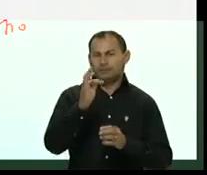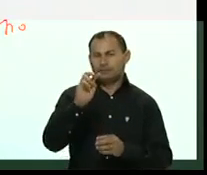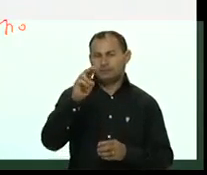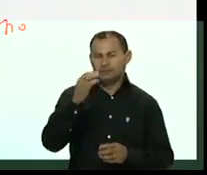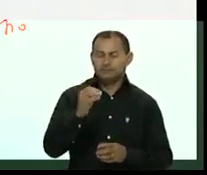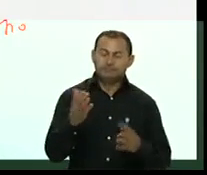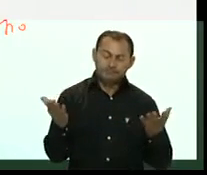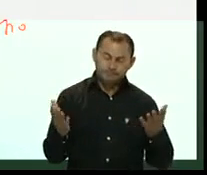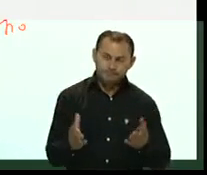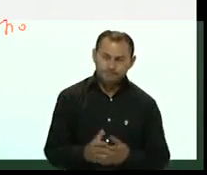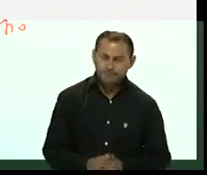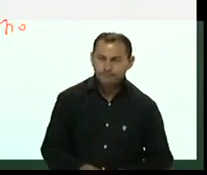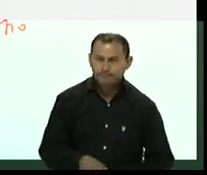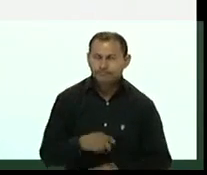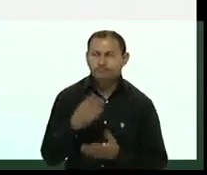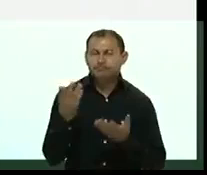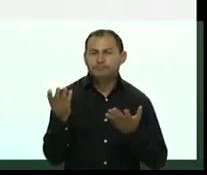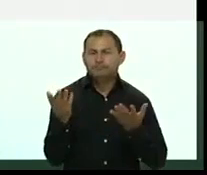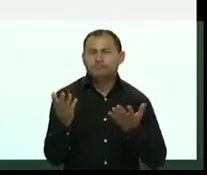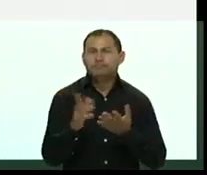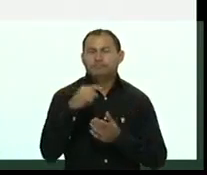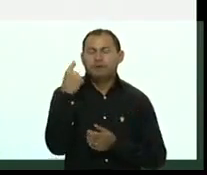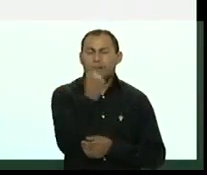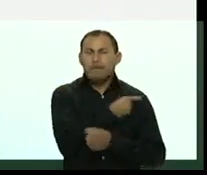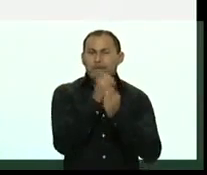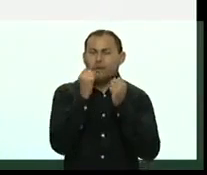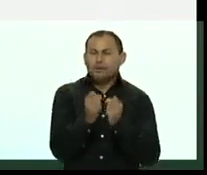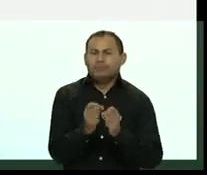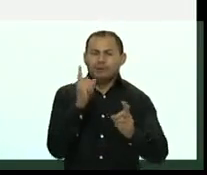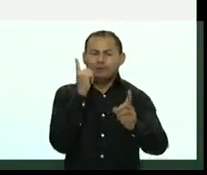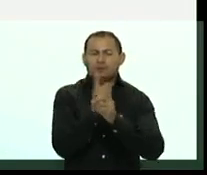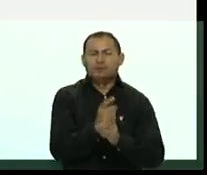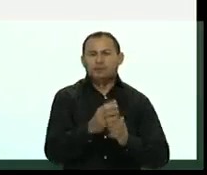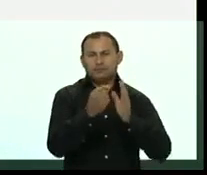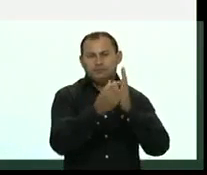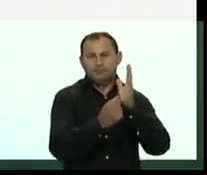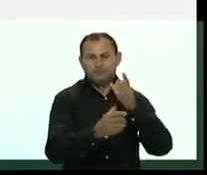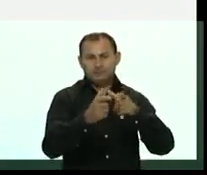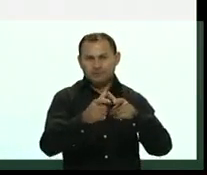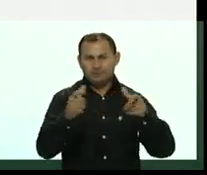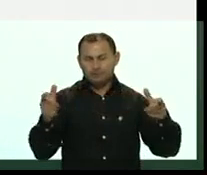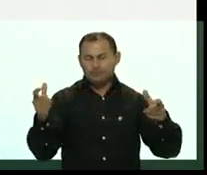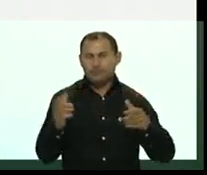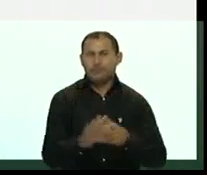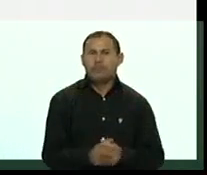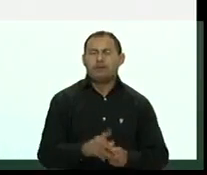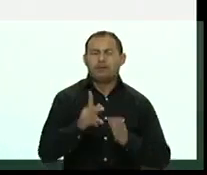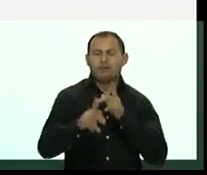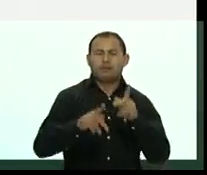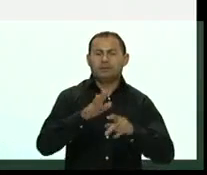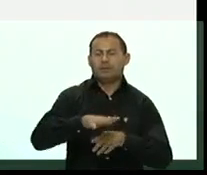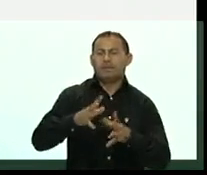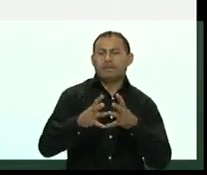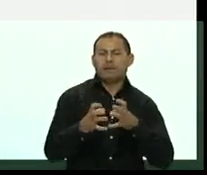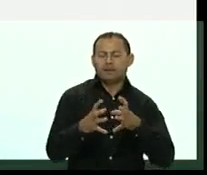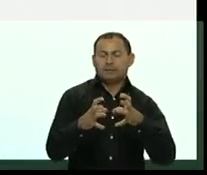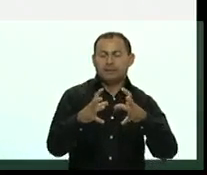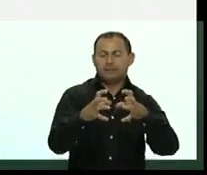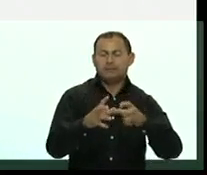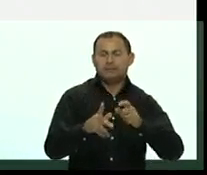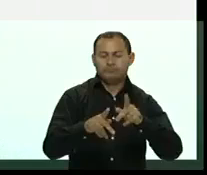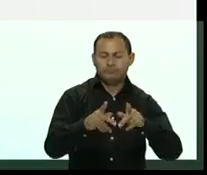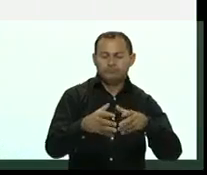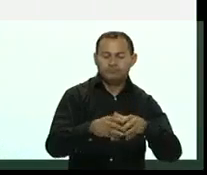função. Feito isso, nós podemos, então, encontrar essa taxa de crescimento da população de bactérias no tempo